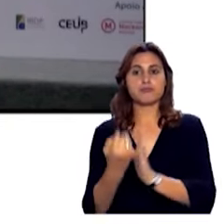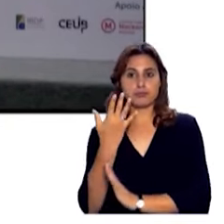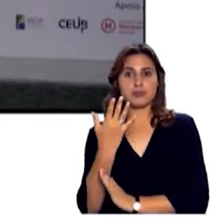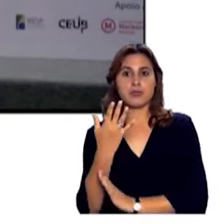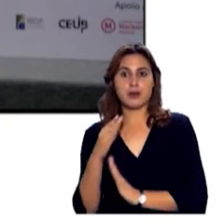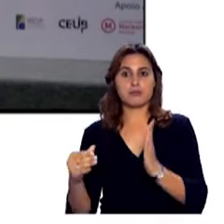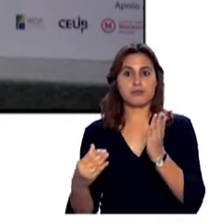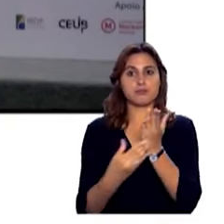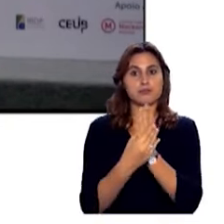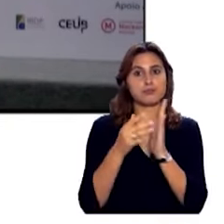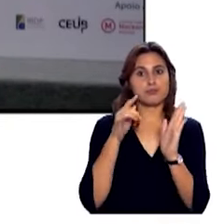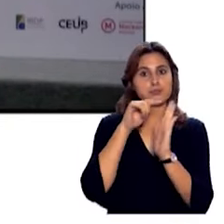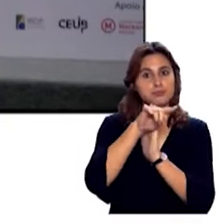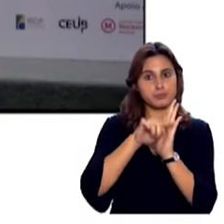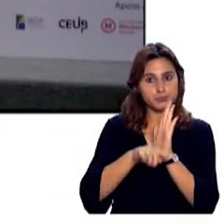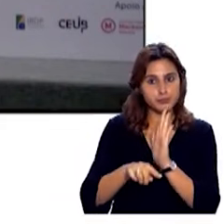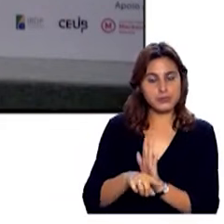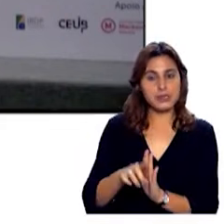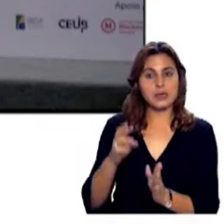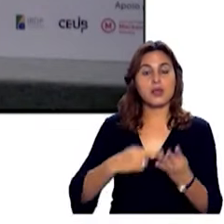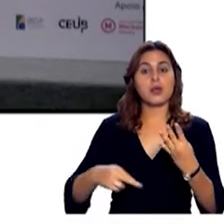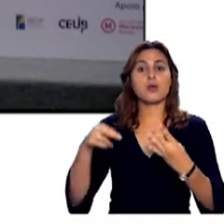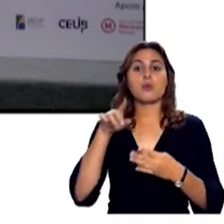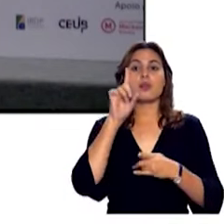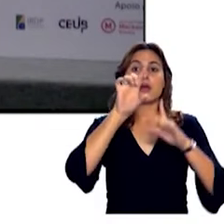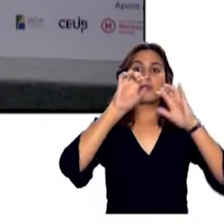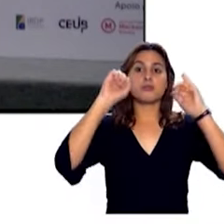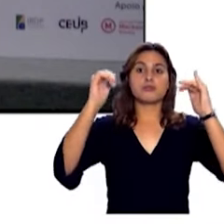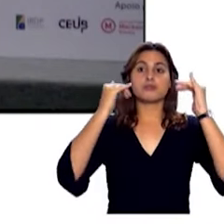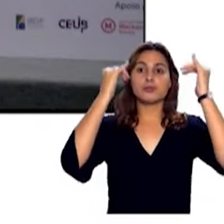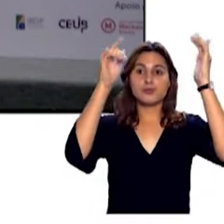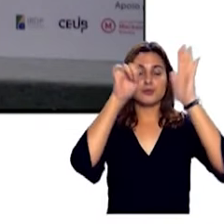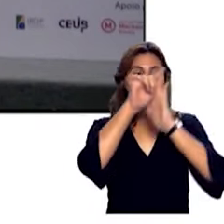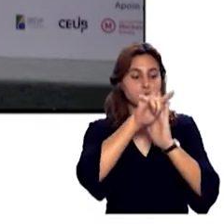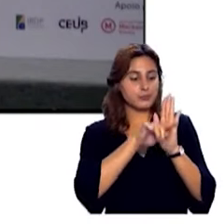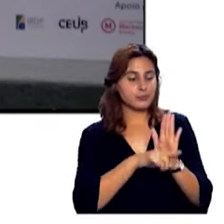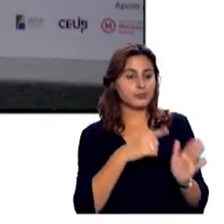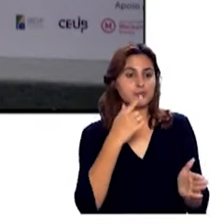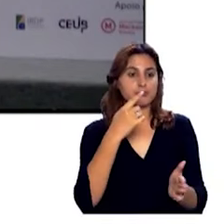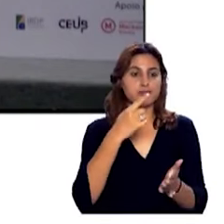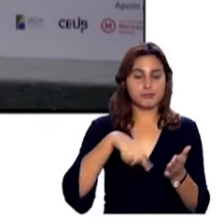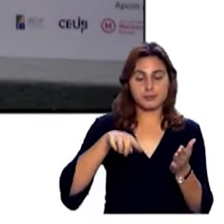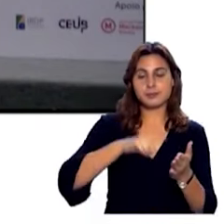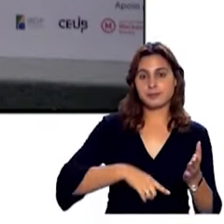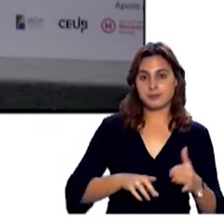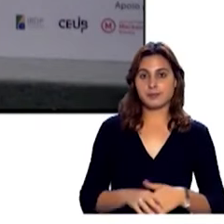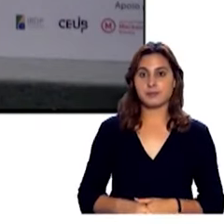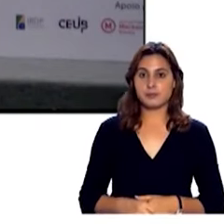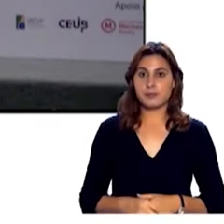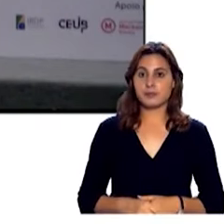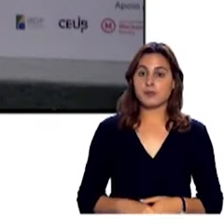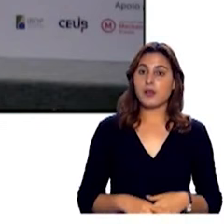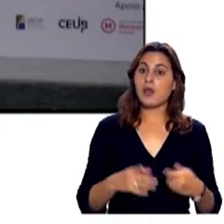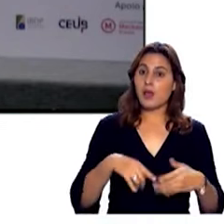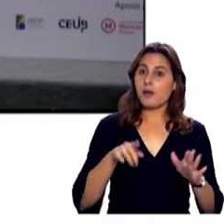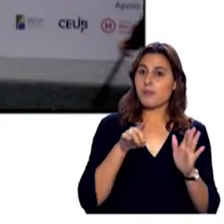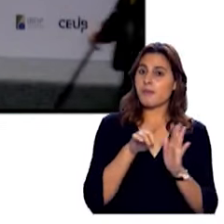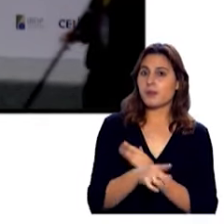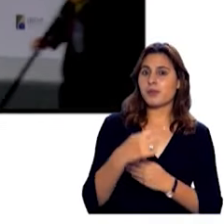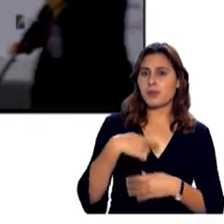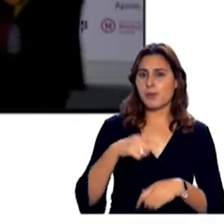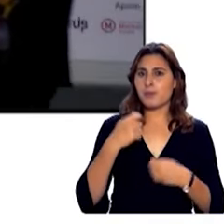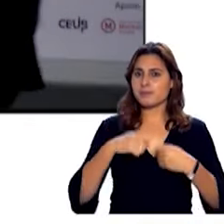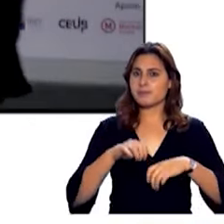recursal para a corte de cassação essa é uma primeira pergunta que na verdade talvez devesse ser também pergunta que nós nos devêssemos